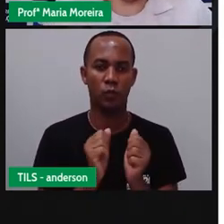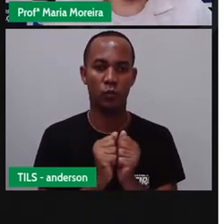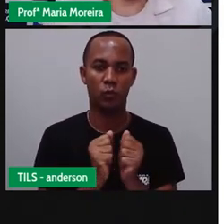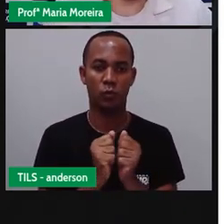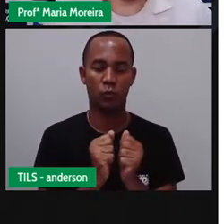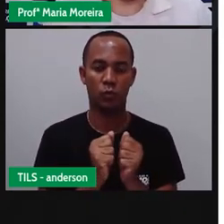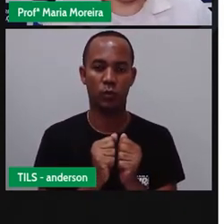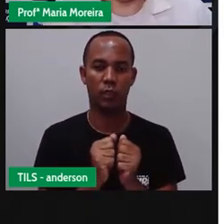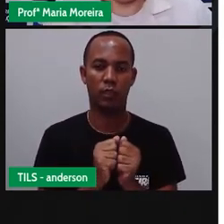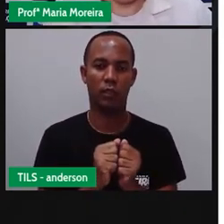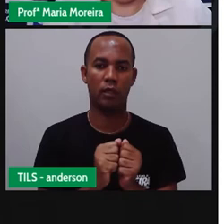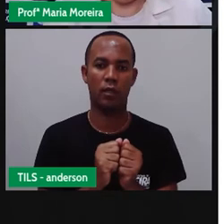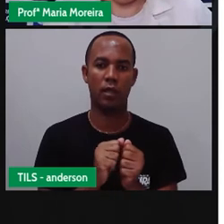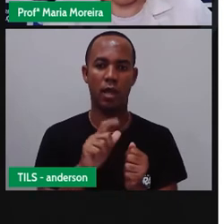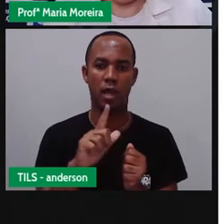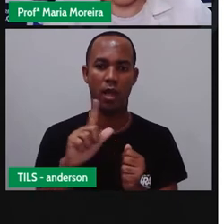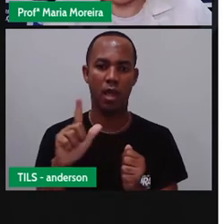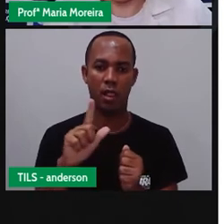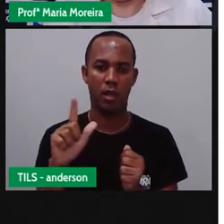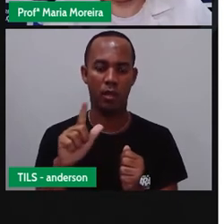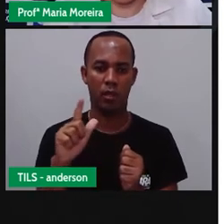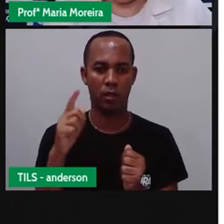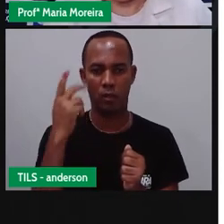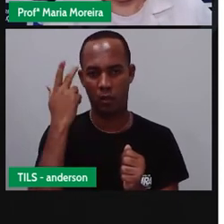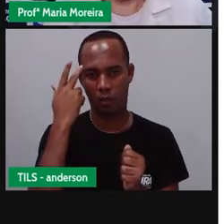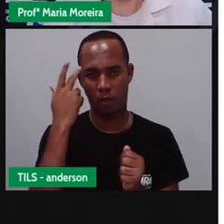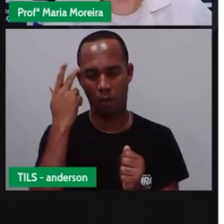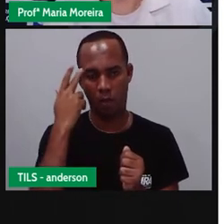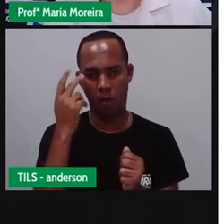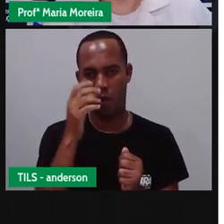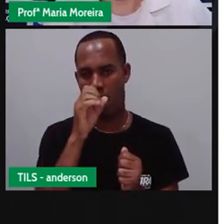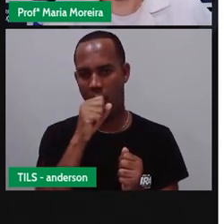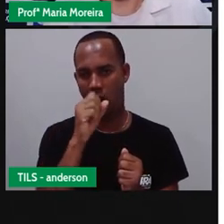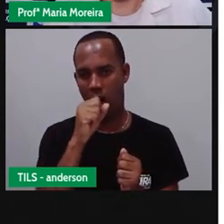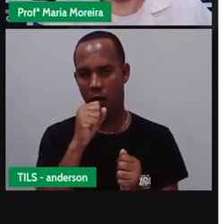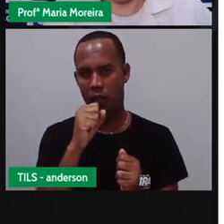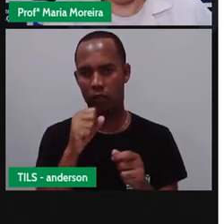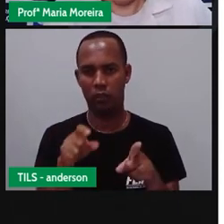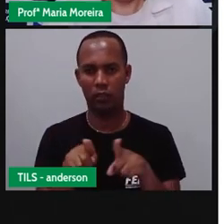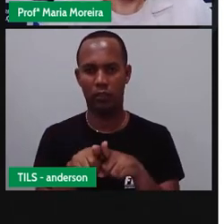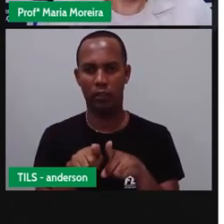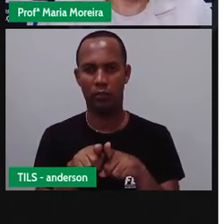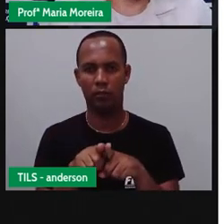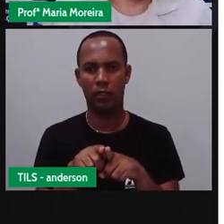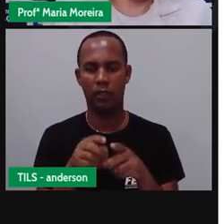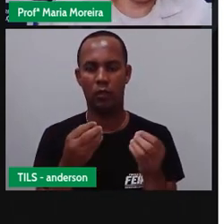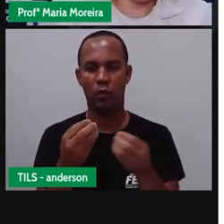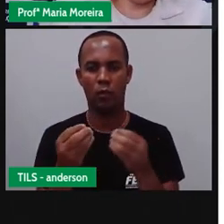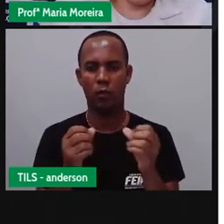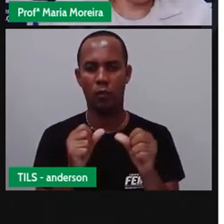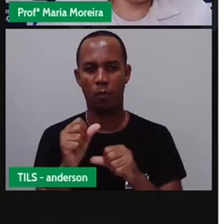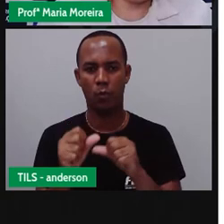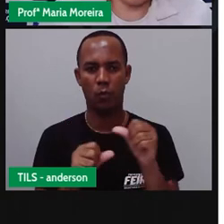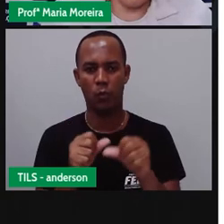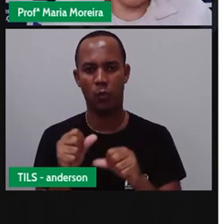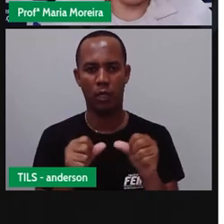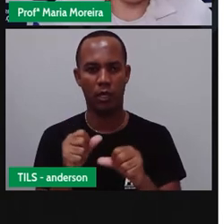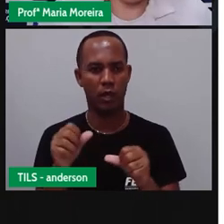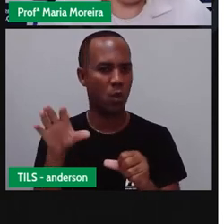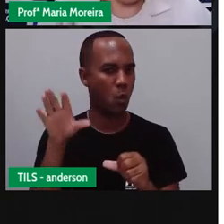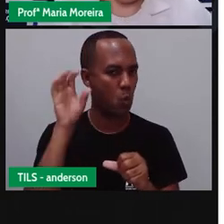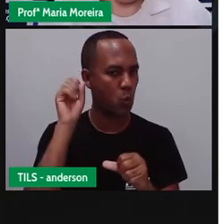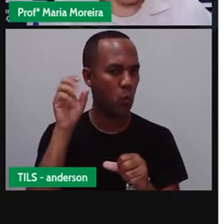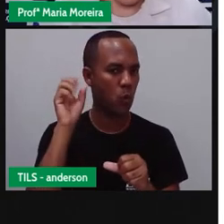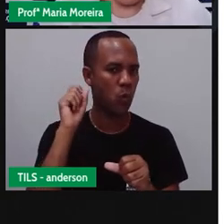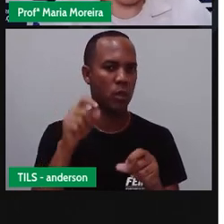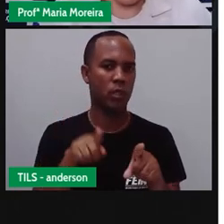junta com l você deixa de ter o Ellen normal de laranja e passa até o que muda o que é um som